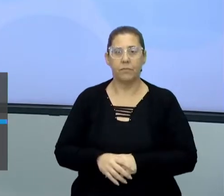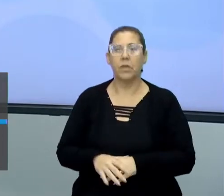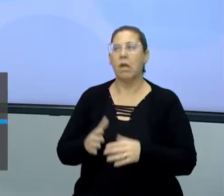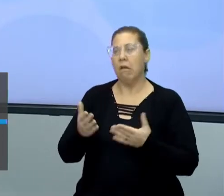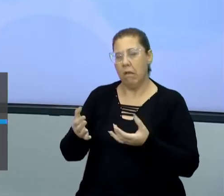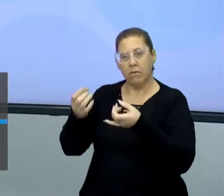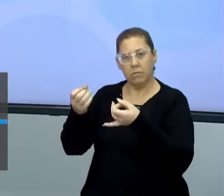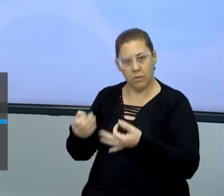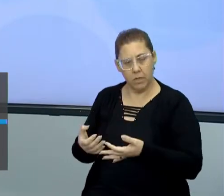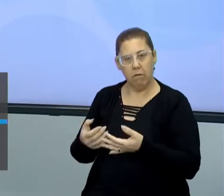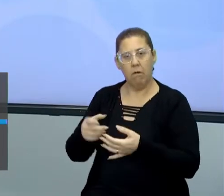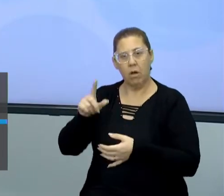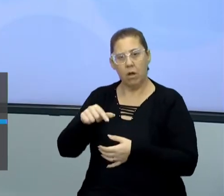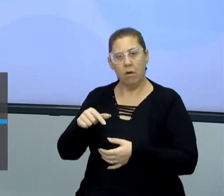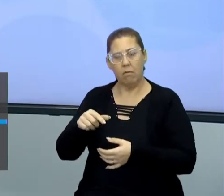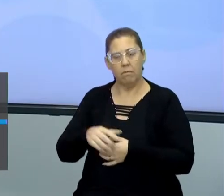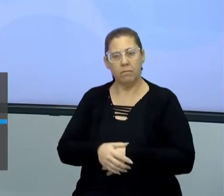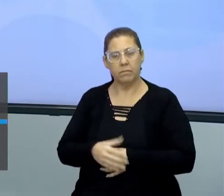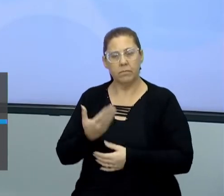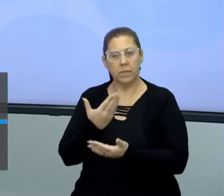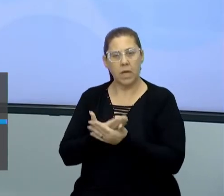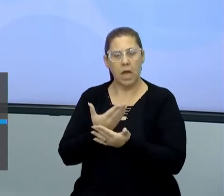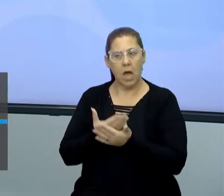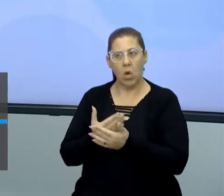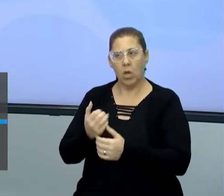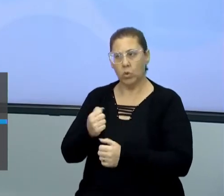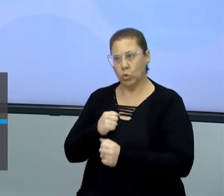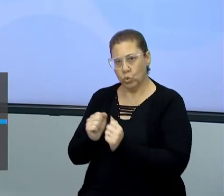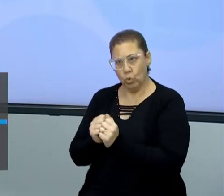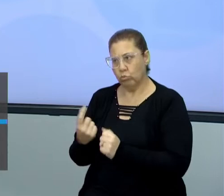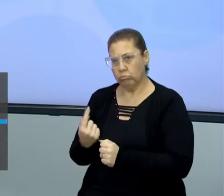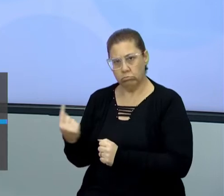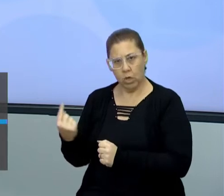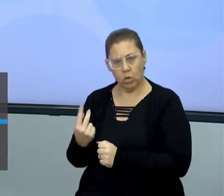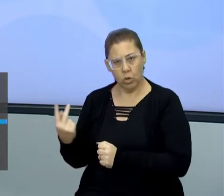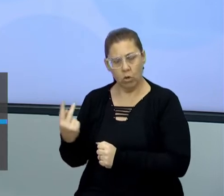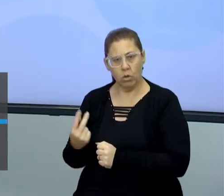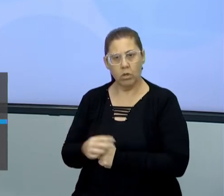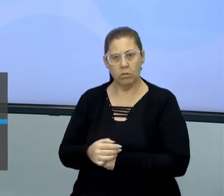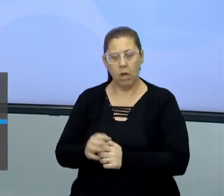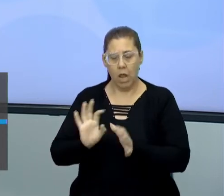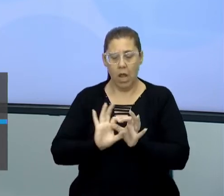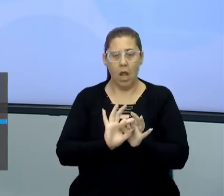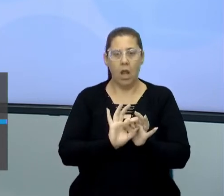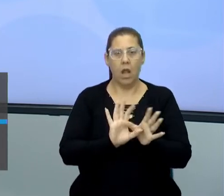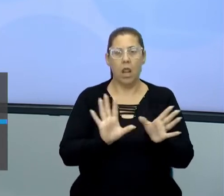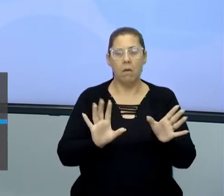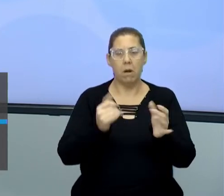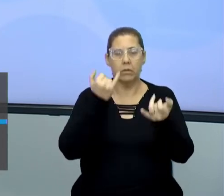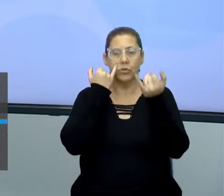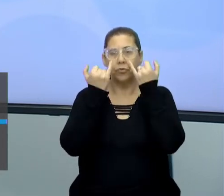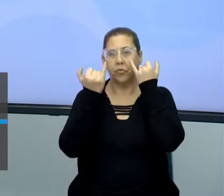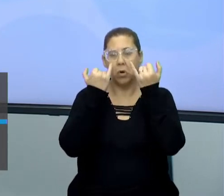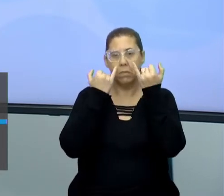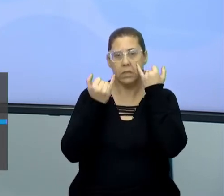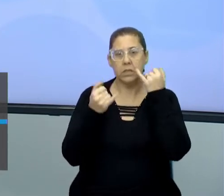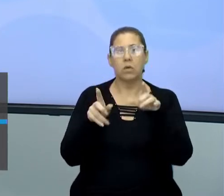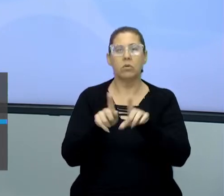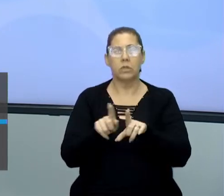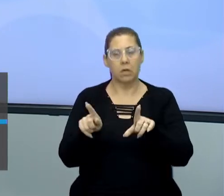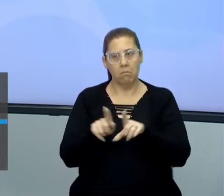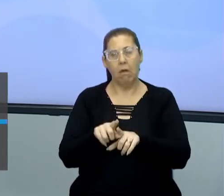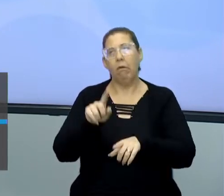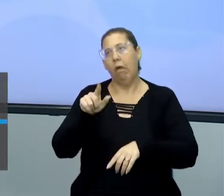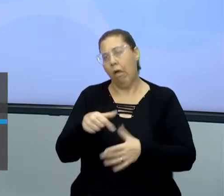falei aqui, eu acho que inclusive em aulas com você, professor, no seu componente, sobre isso, que liberdade de informação também